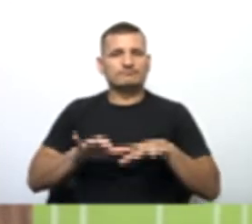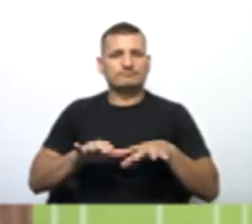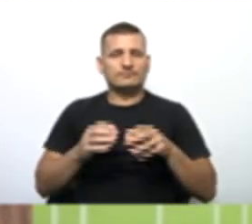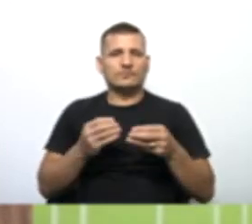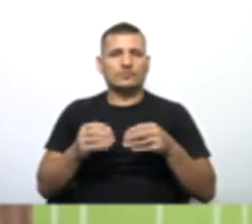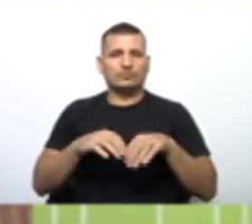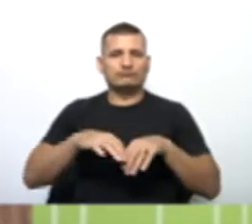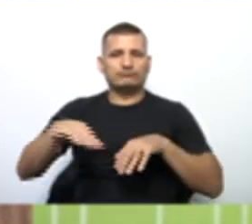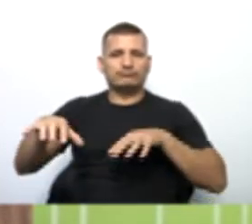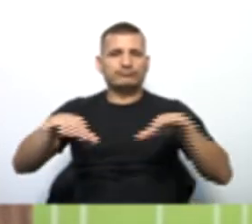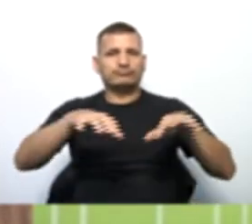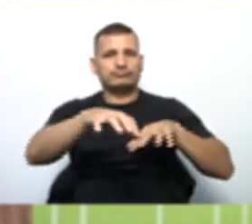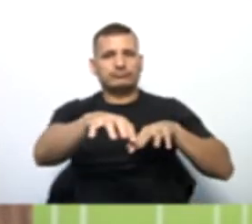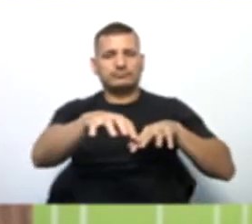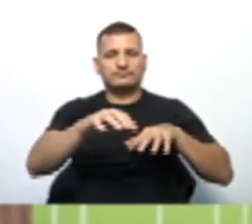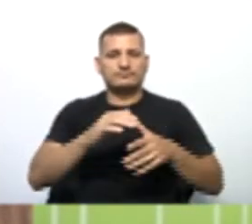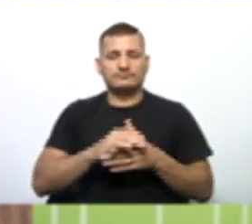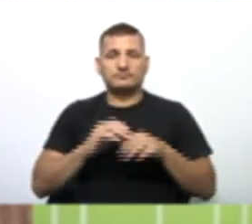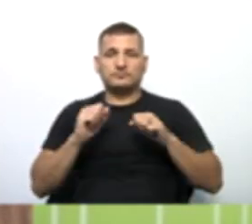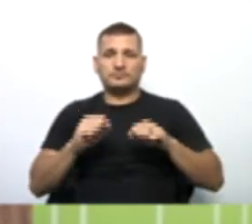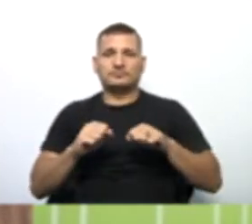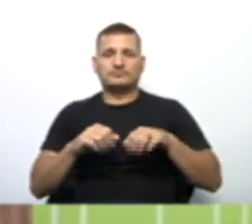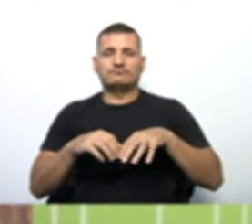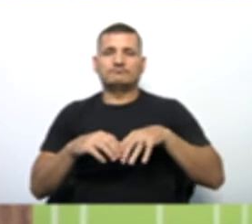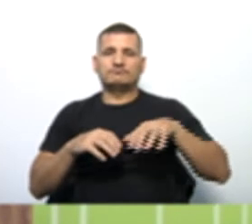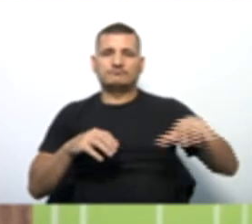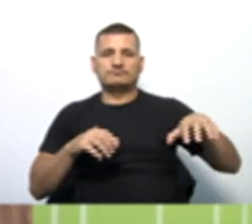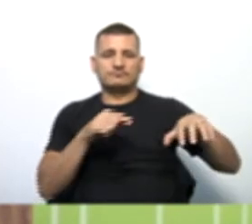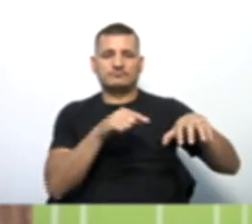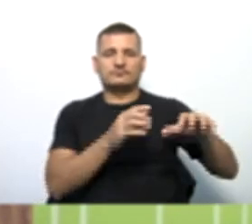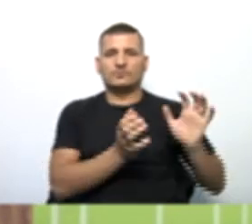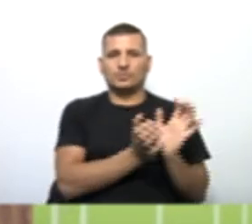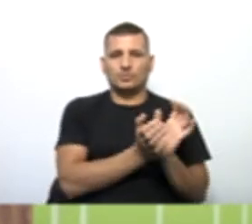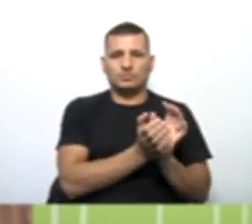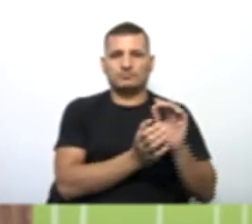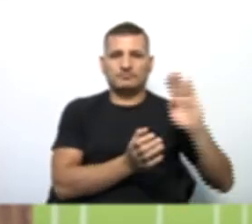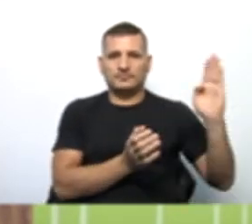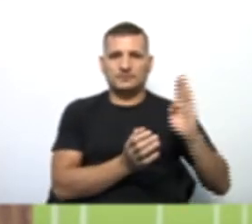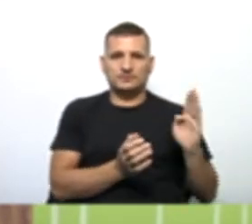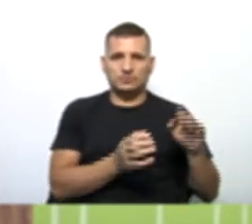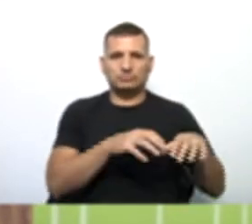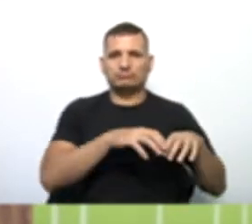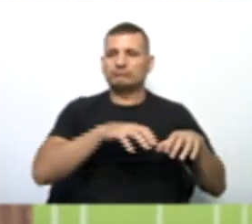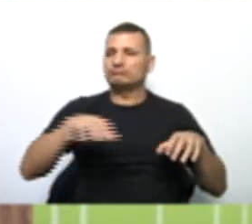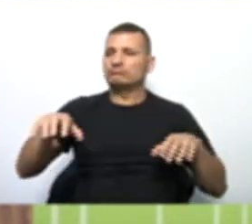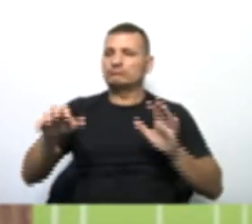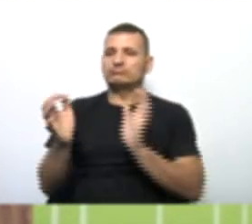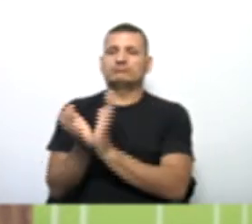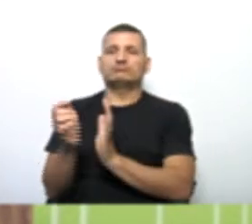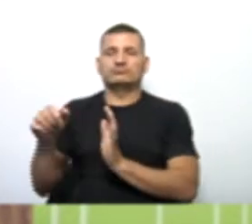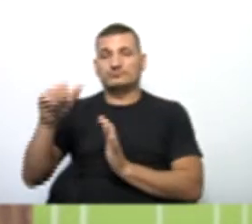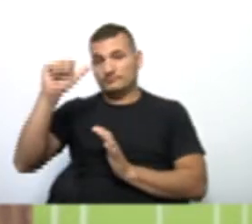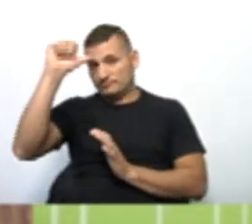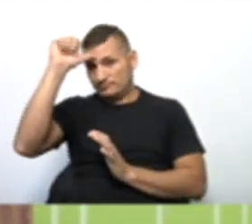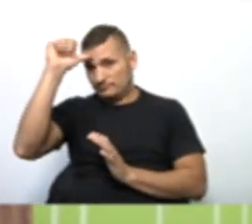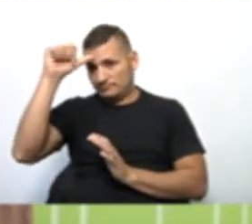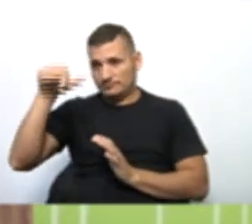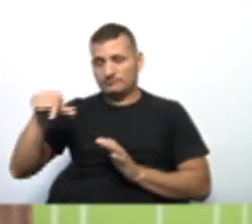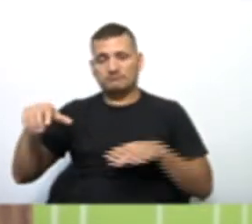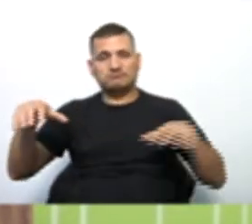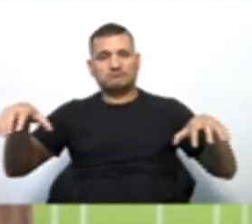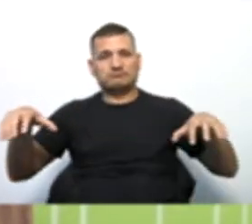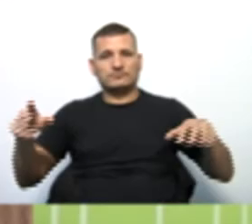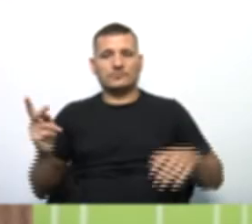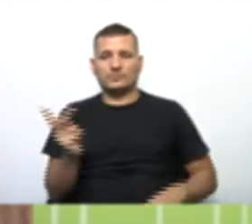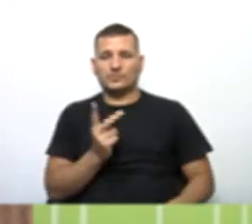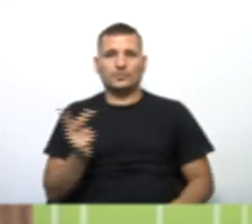distribuída, ou seja, pode ter uma equipe trabalhando no Brasil e outra na Índia. Isso não é incomum, né, professora? Não, isso existe